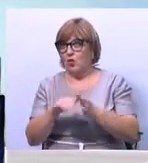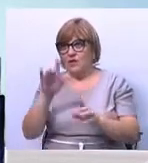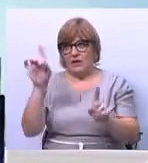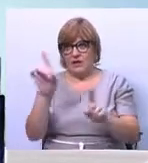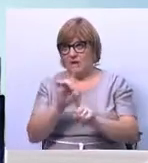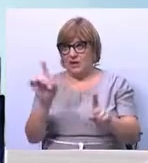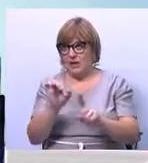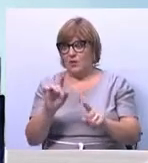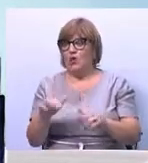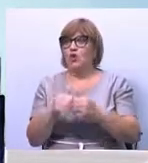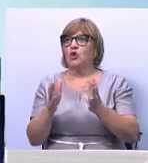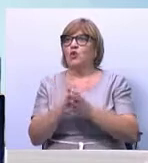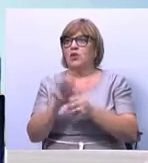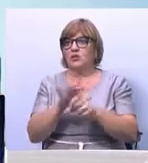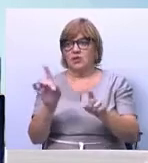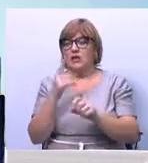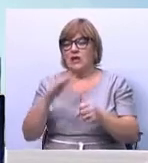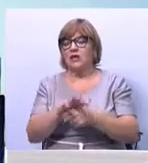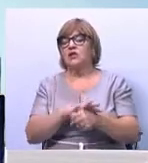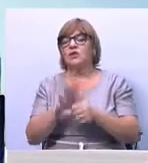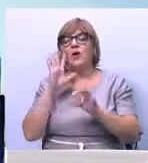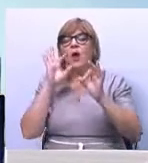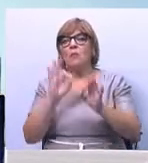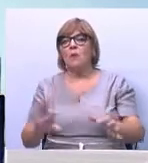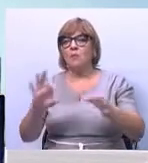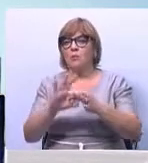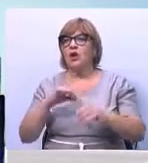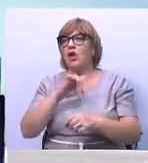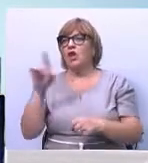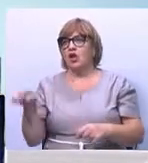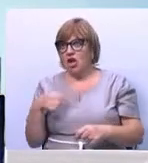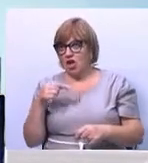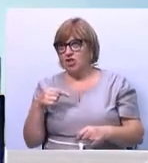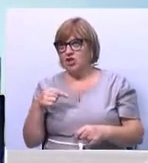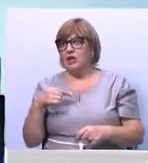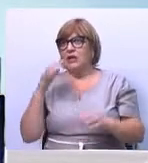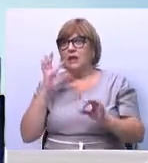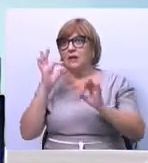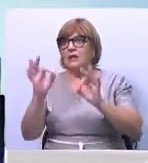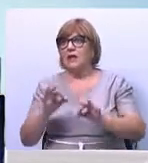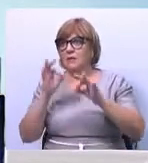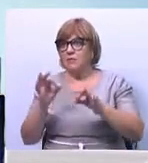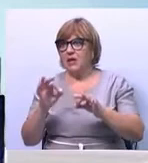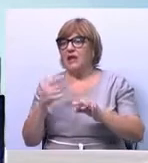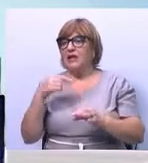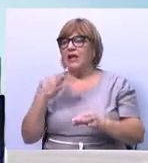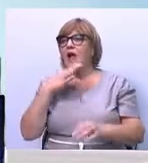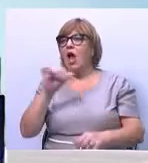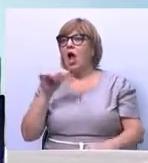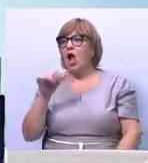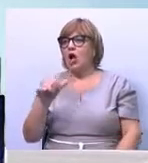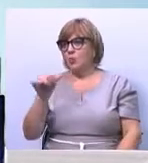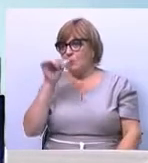idades, nem em todas as situações. Existem situações específicas em que nós, enquanto aromaterapeutas, podemos recomendar a ingestão dos óleos